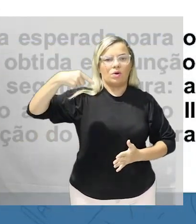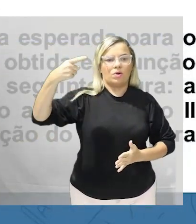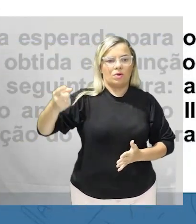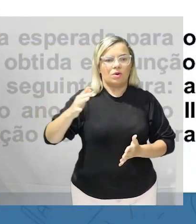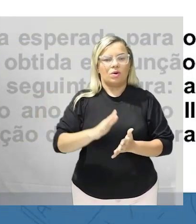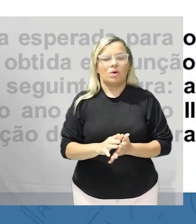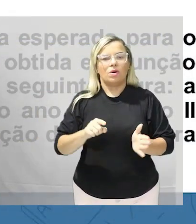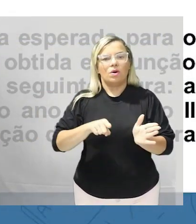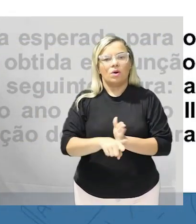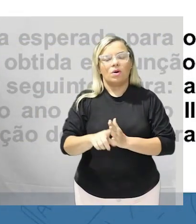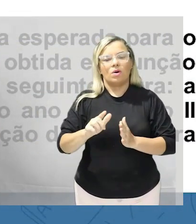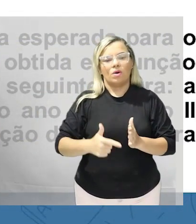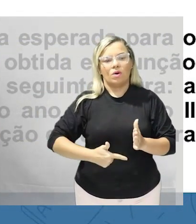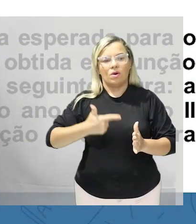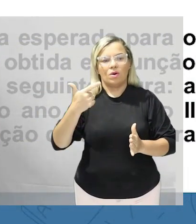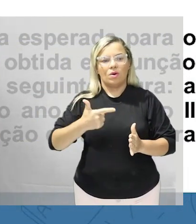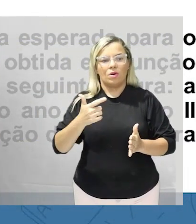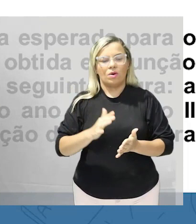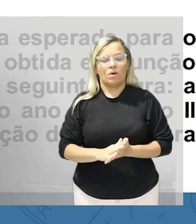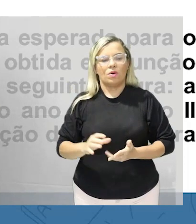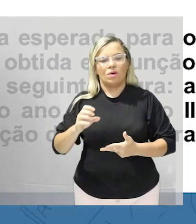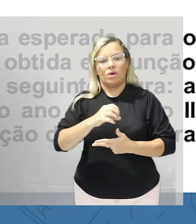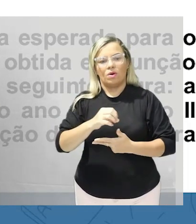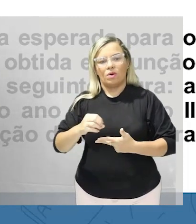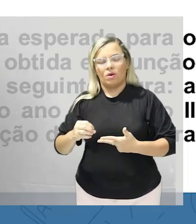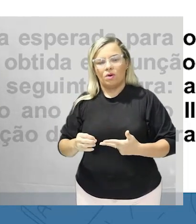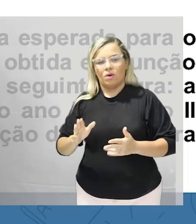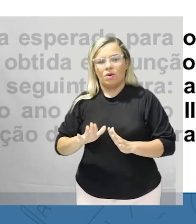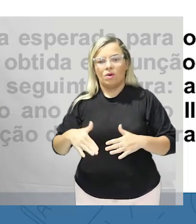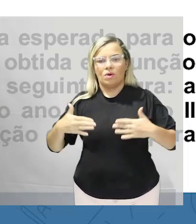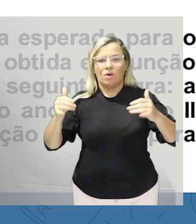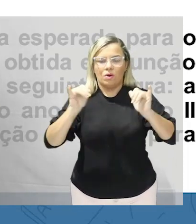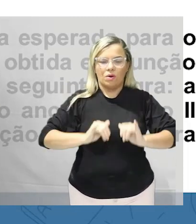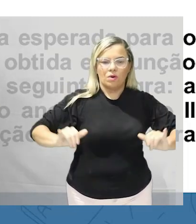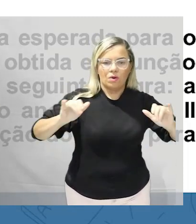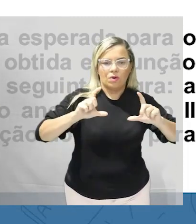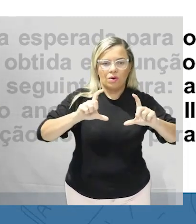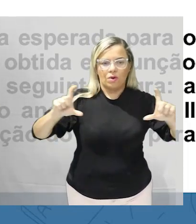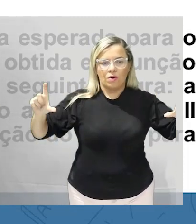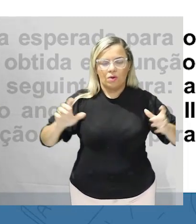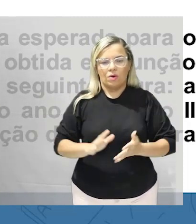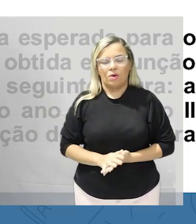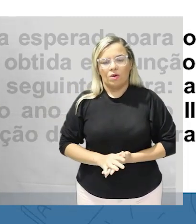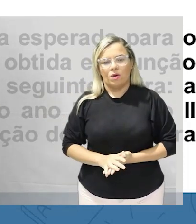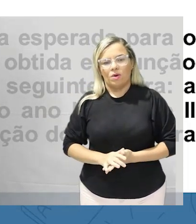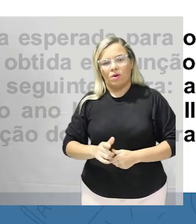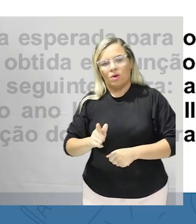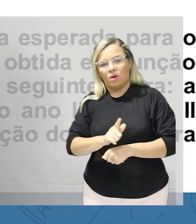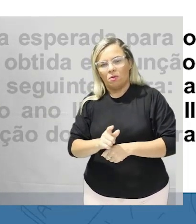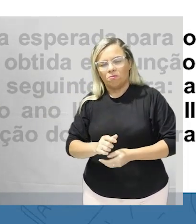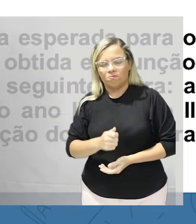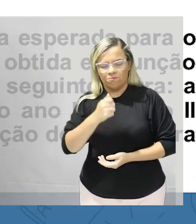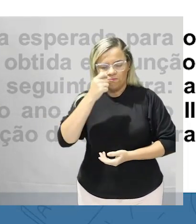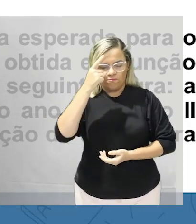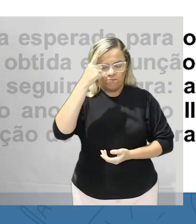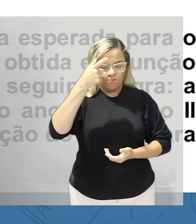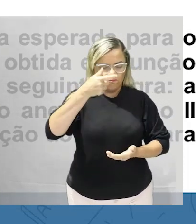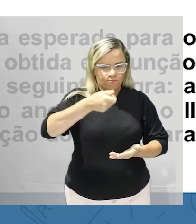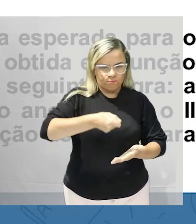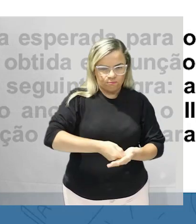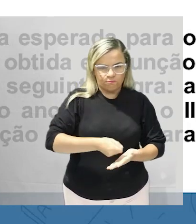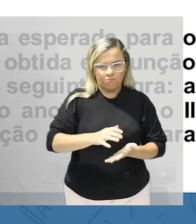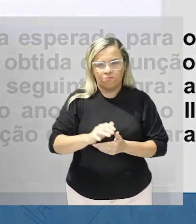para segunda Questão questão do Enem e o enunciado dela diz o seguinte um gerente decidiu fazer